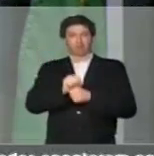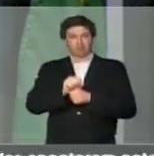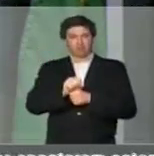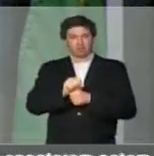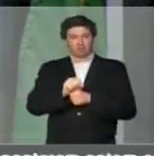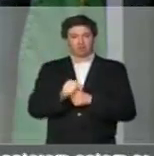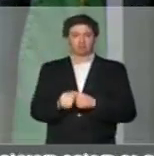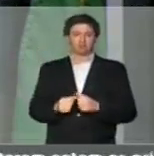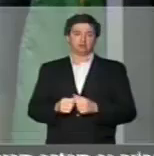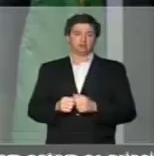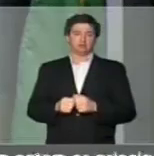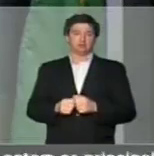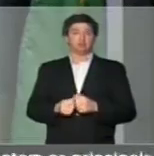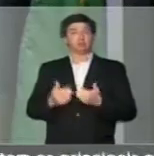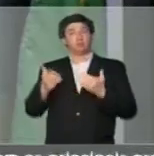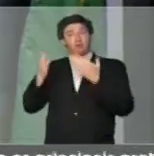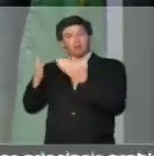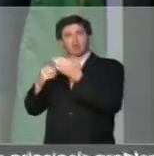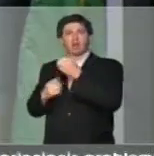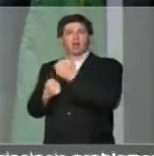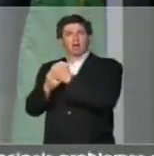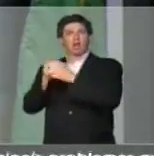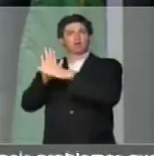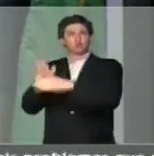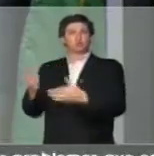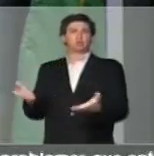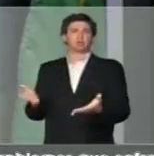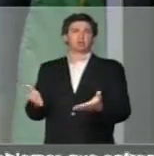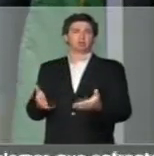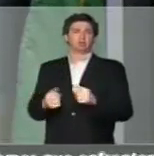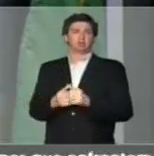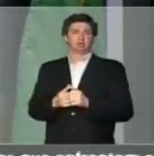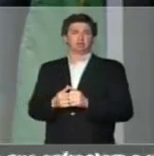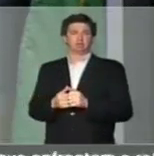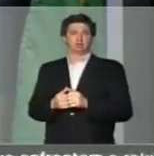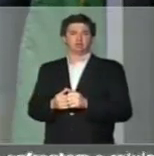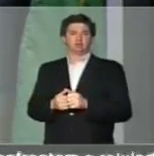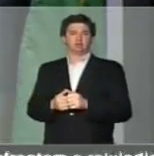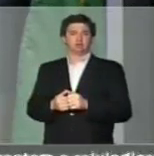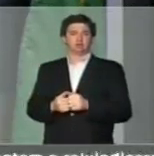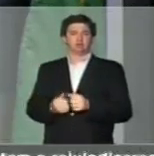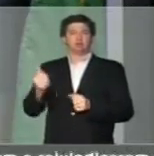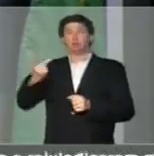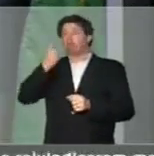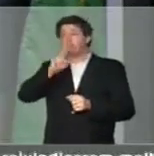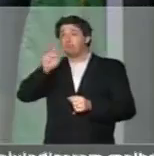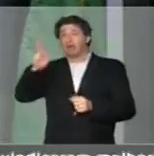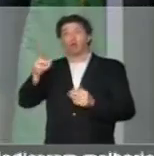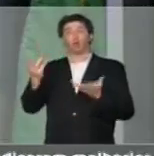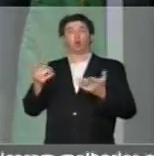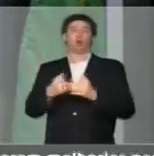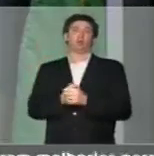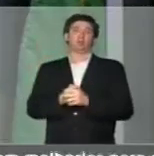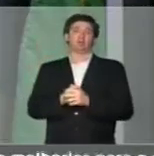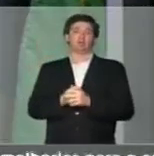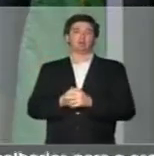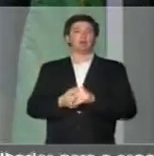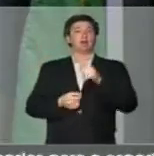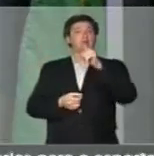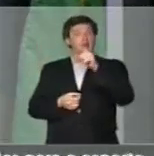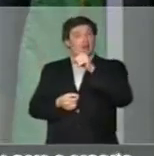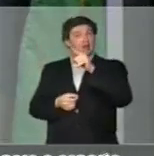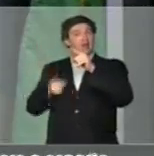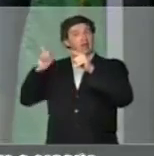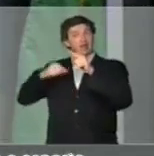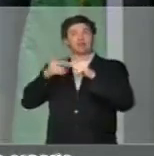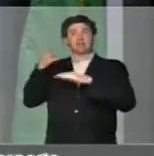interrompida, que ele colabore, que ele dê nome aos bois. Ele que